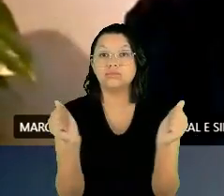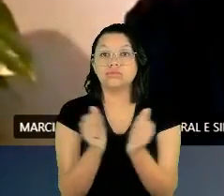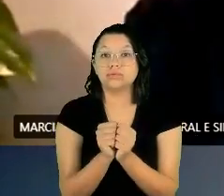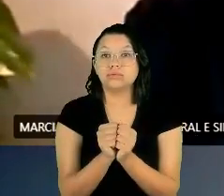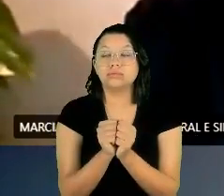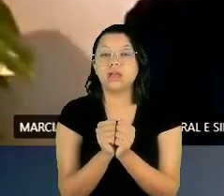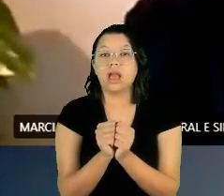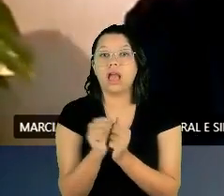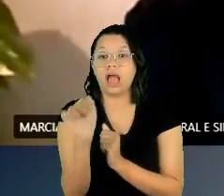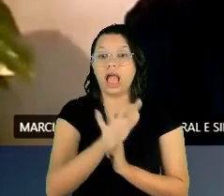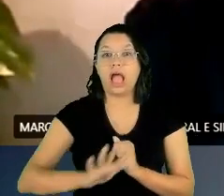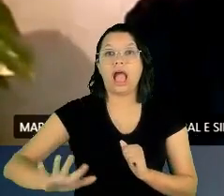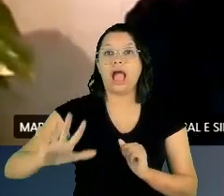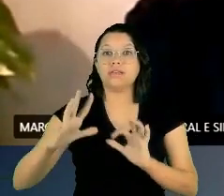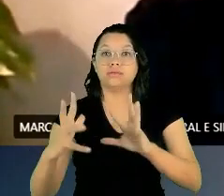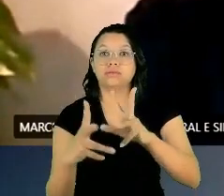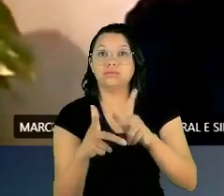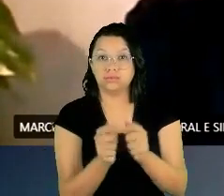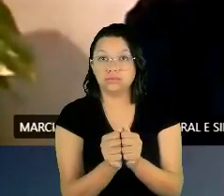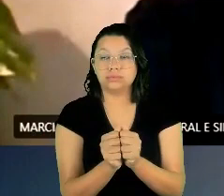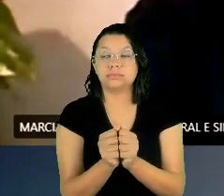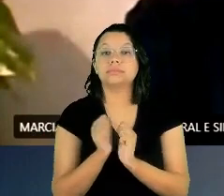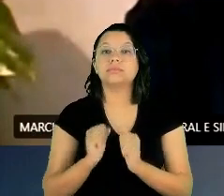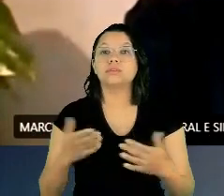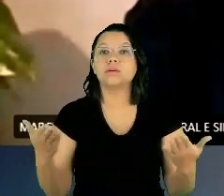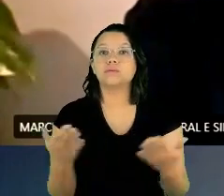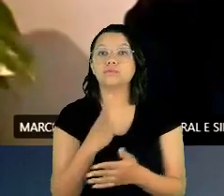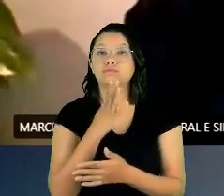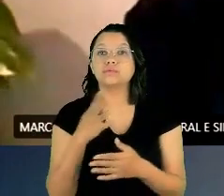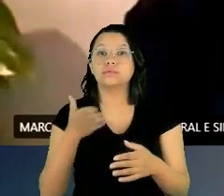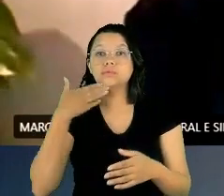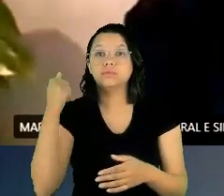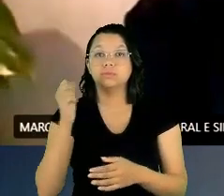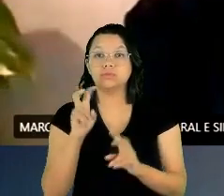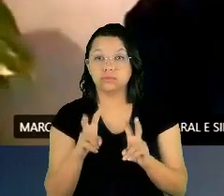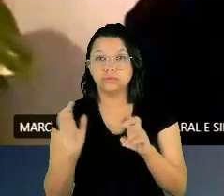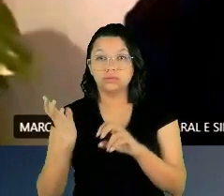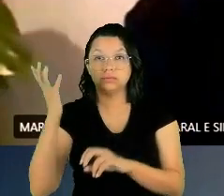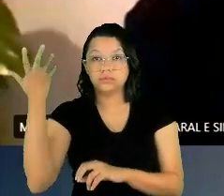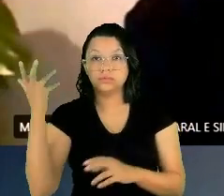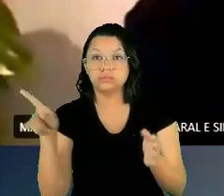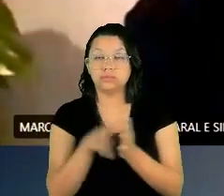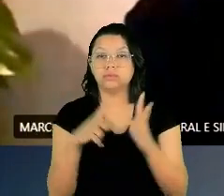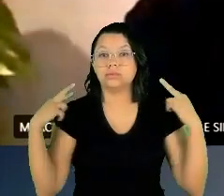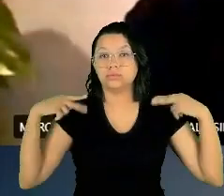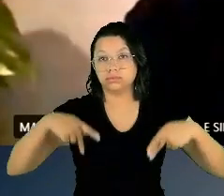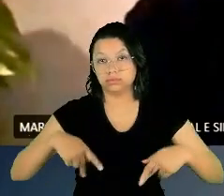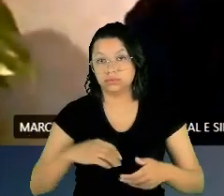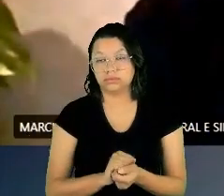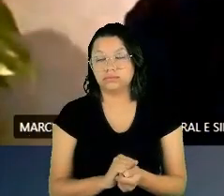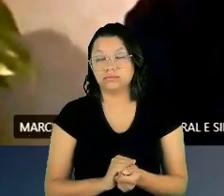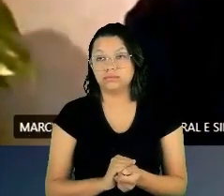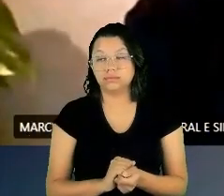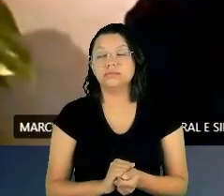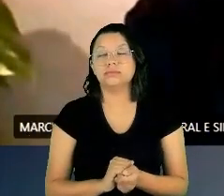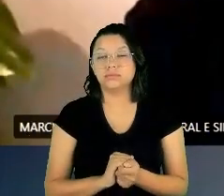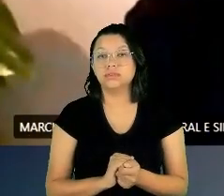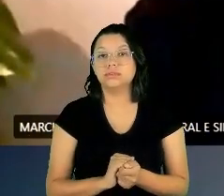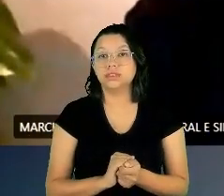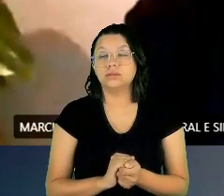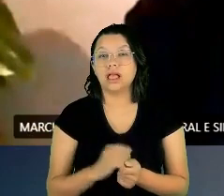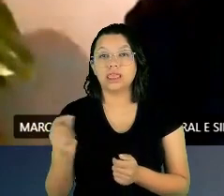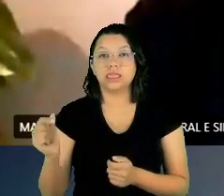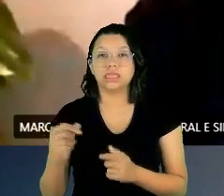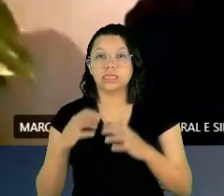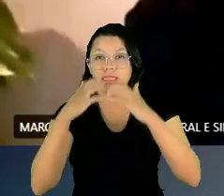juntar a neurologia, juntar todas essas áreas nos permitiu hoje conhecer melhor sobre tomar decisão em ser humano.